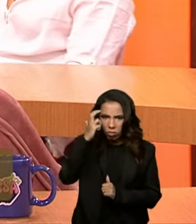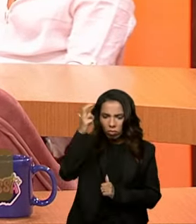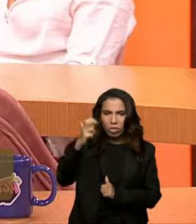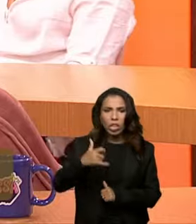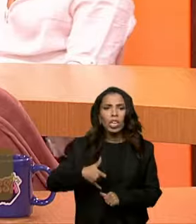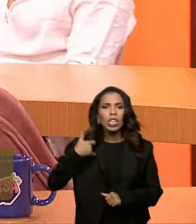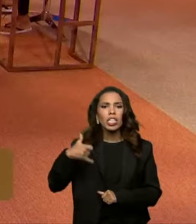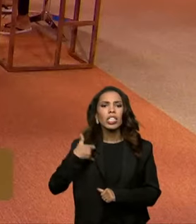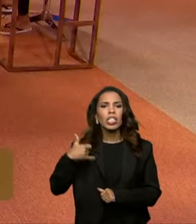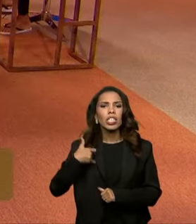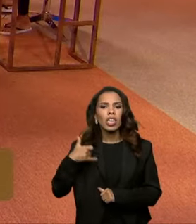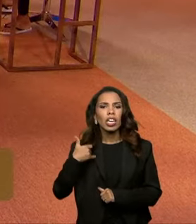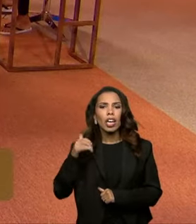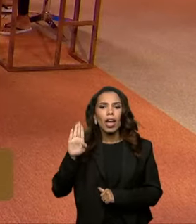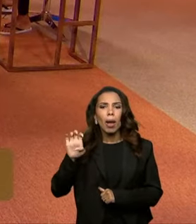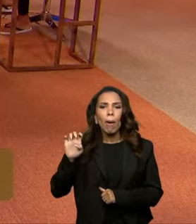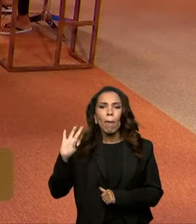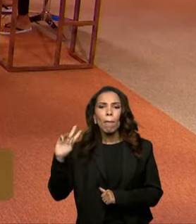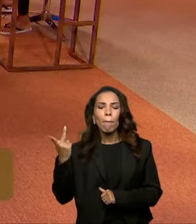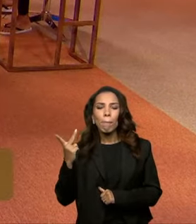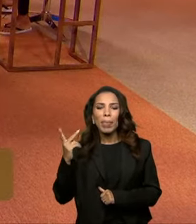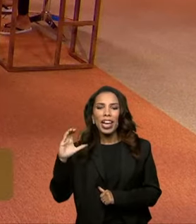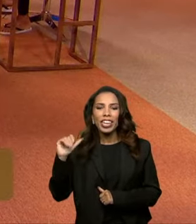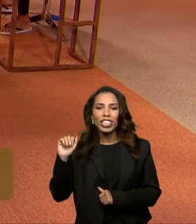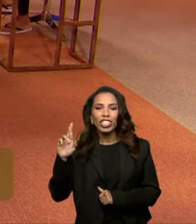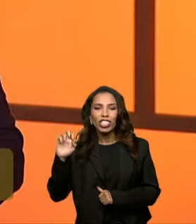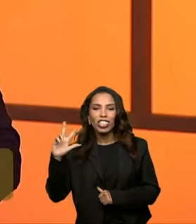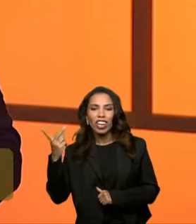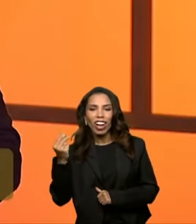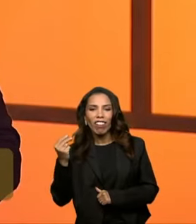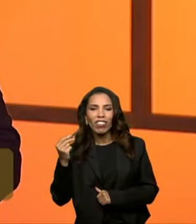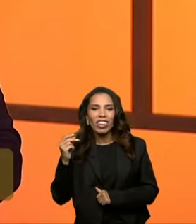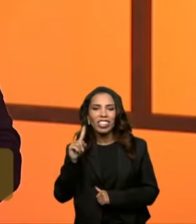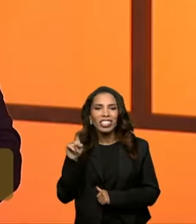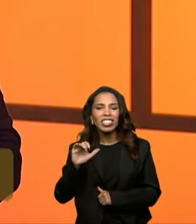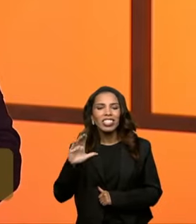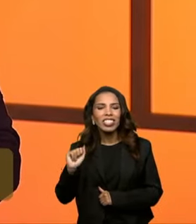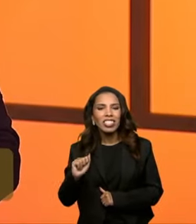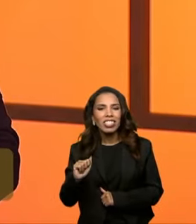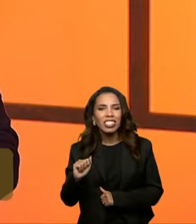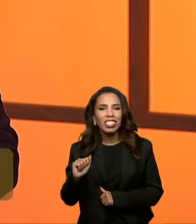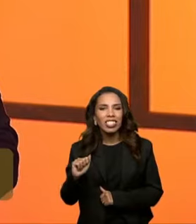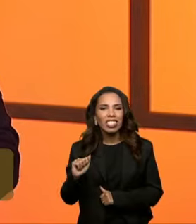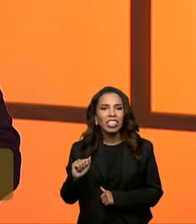anos você tinha naquela cena que a Bete Carvalho tá cantando com o Zeca? Qual é a música? Era o